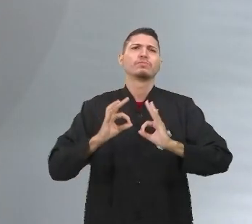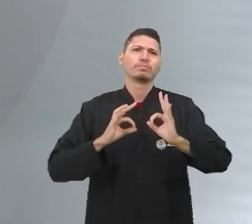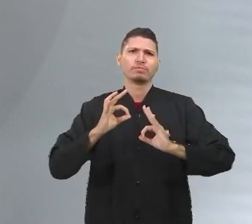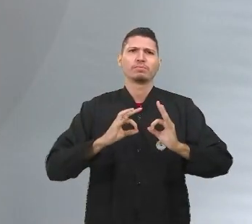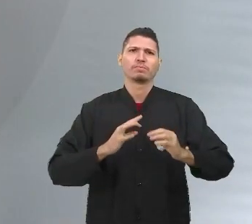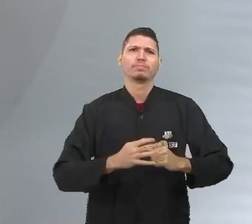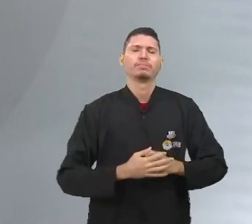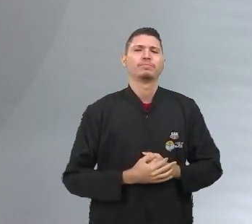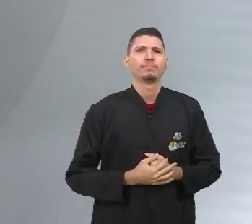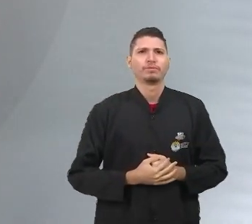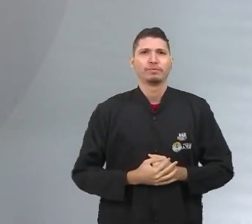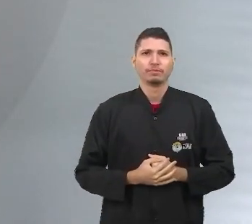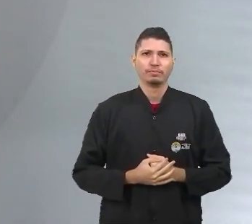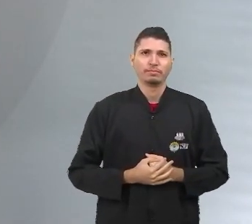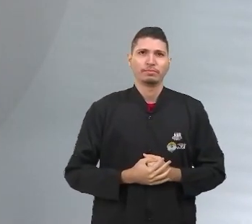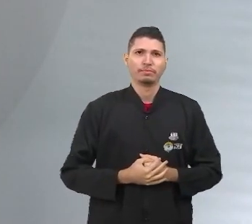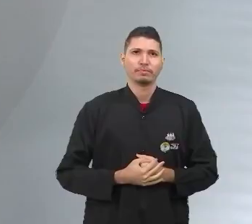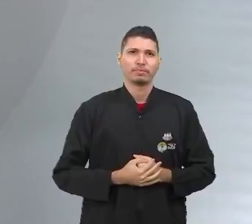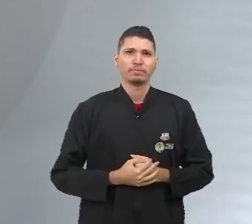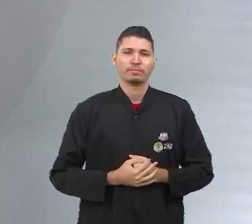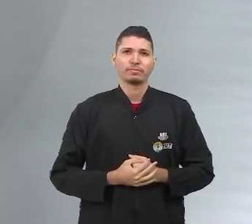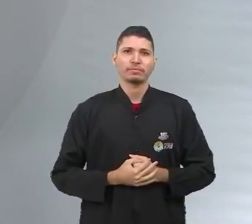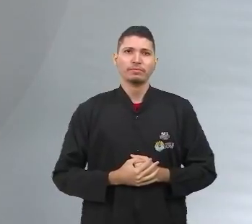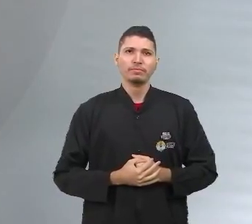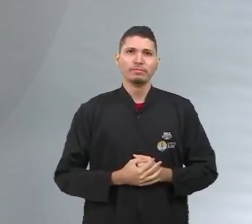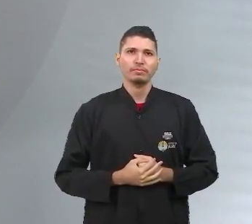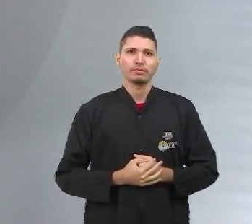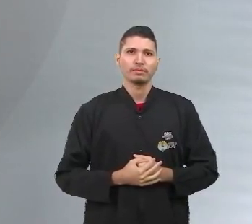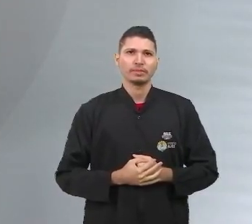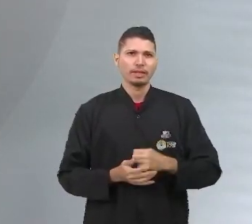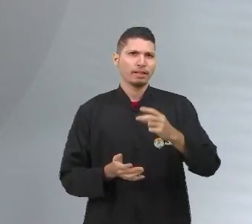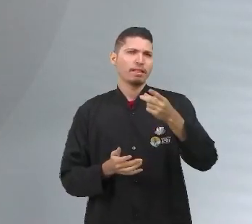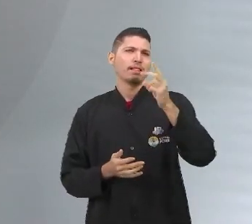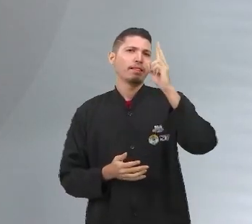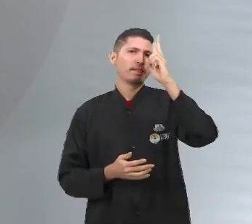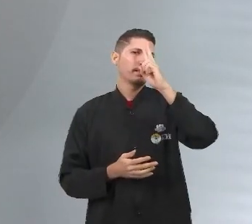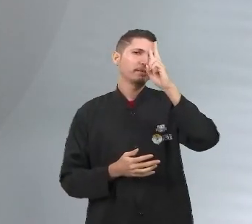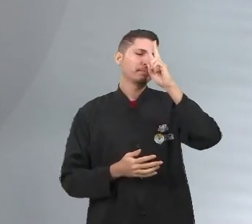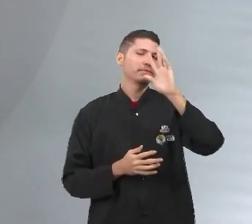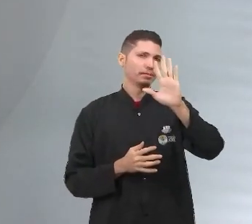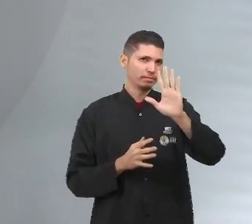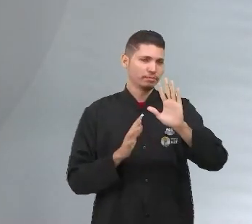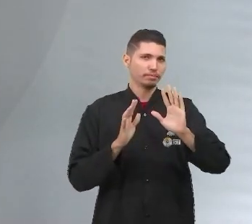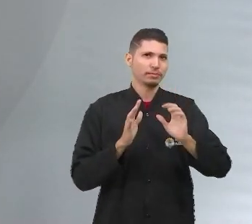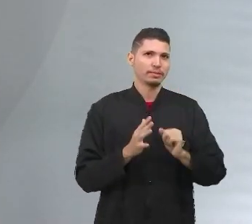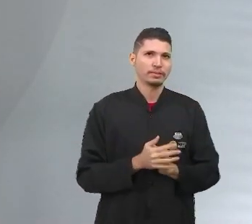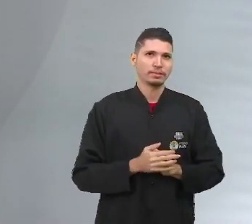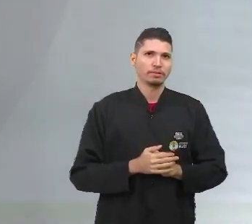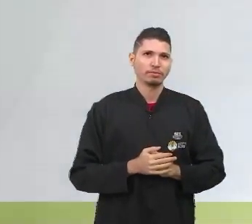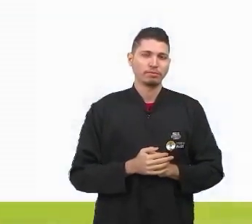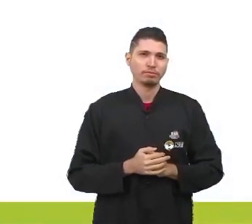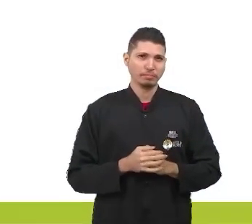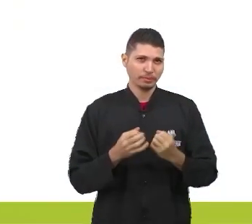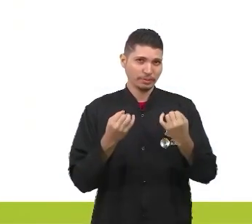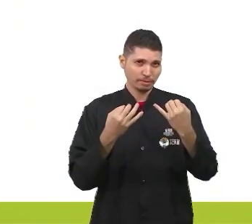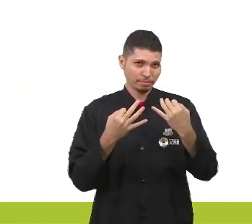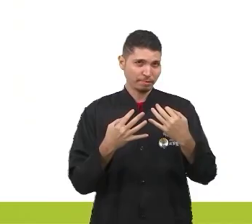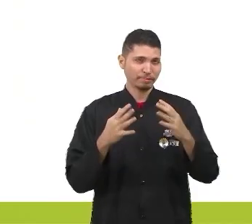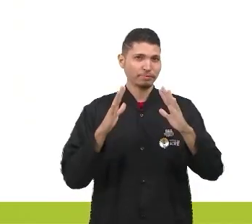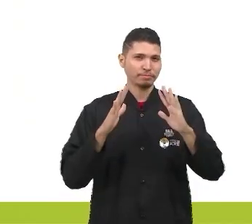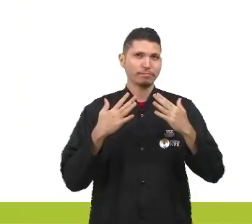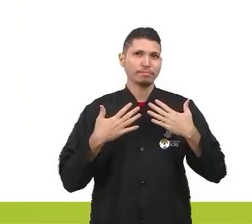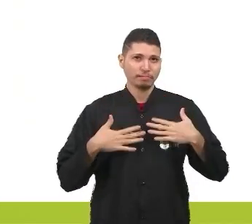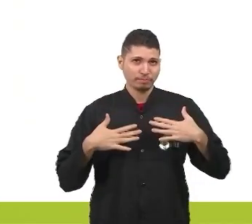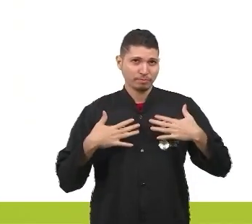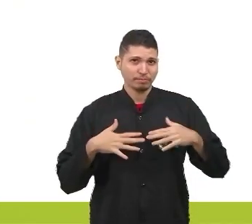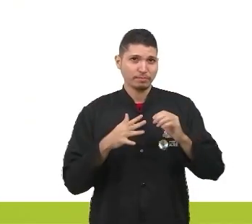agora vamos entrar aqui noutra parte. Vamos lembrar ou fazer outras ponderações a respeito. O que é